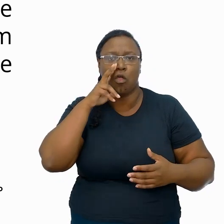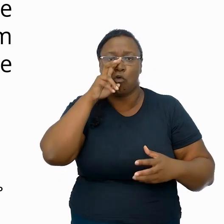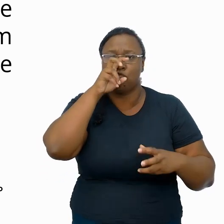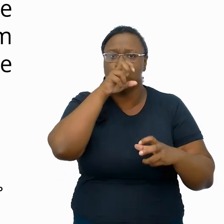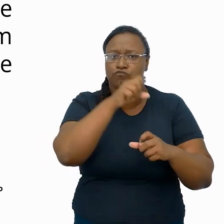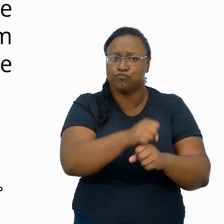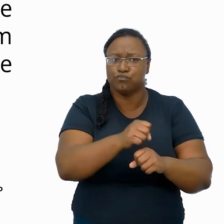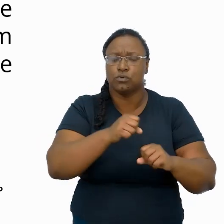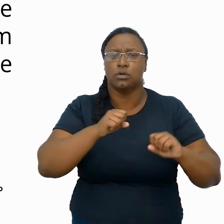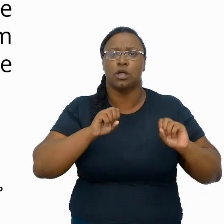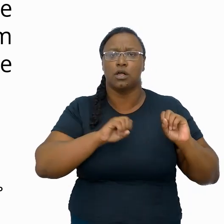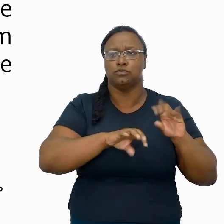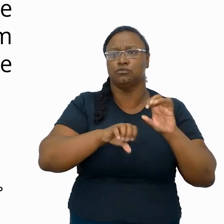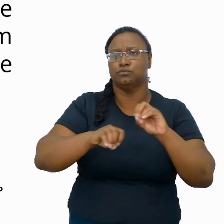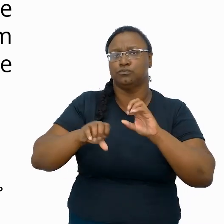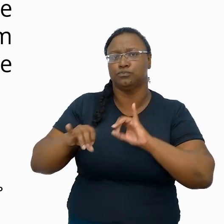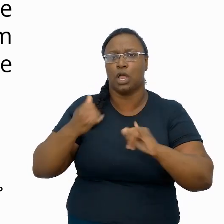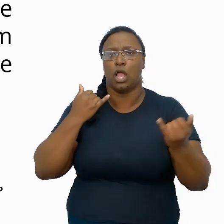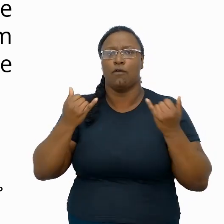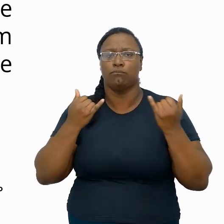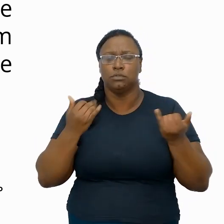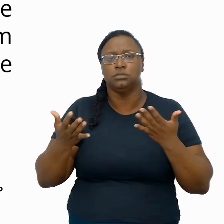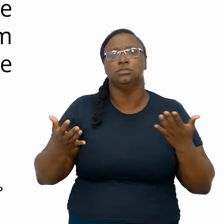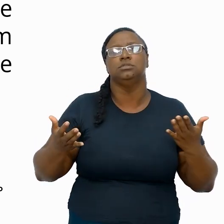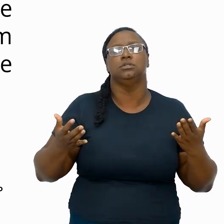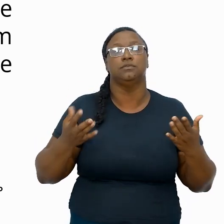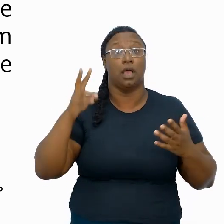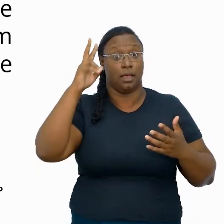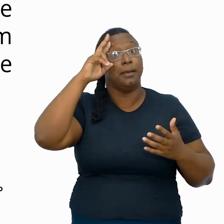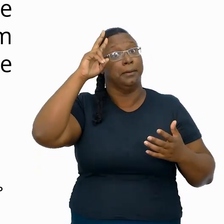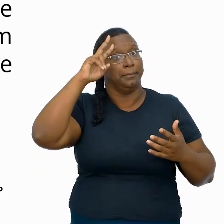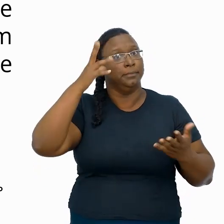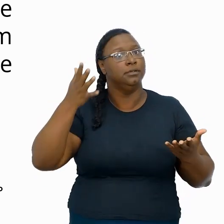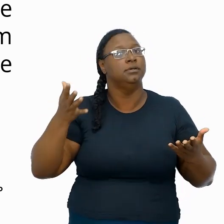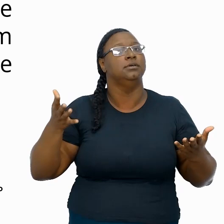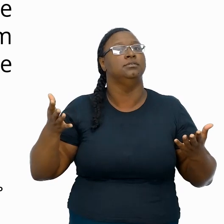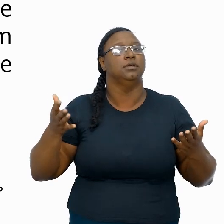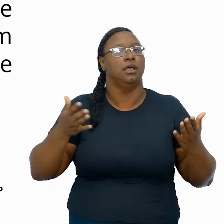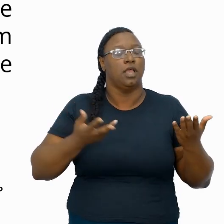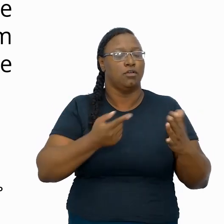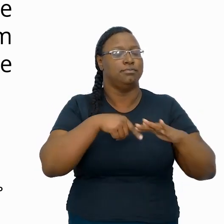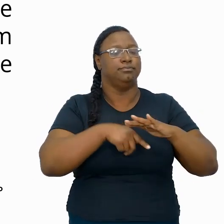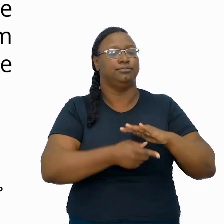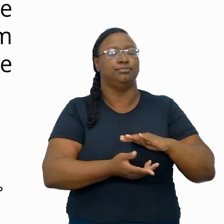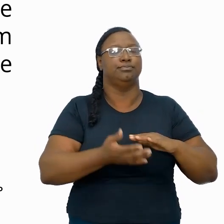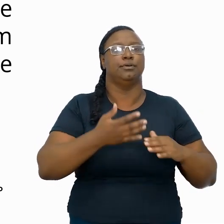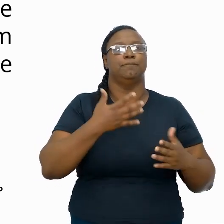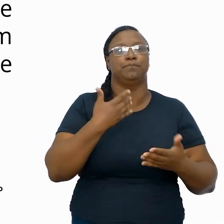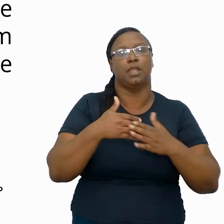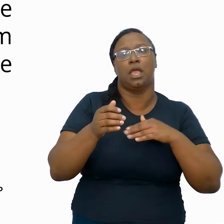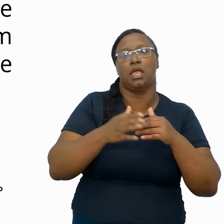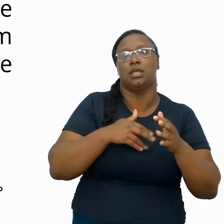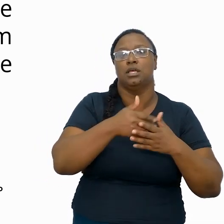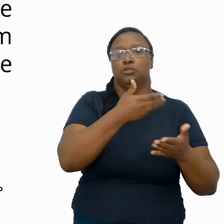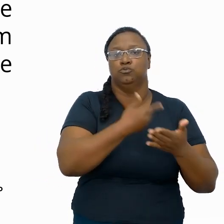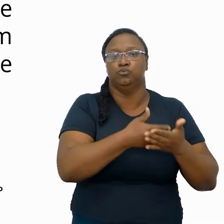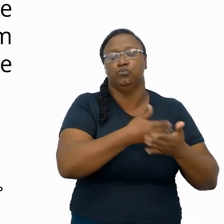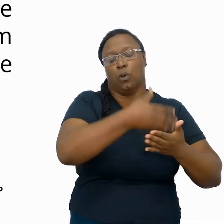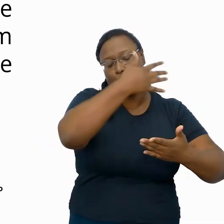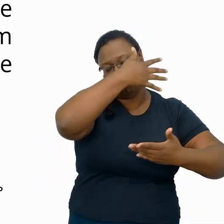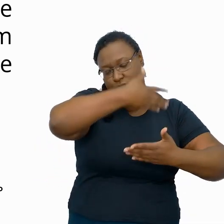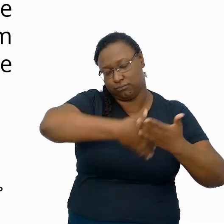né, lembrando, nosso eixo formativo é ensino por investigação e atividades investigativas. Então, a gente vai propor aqui hoje,